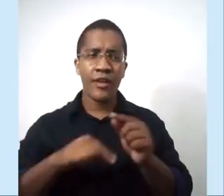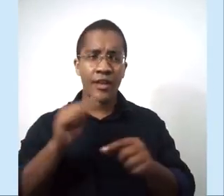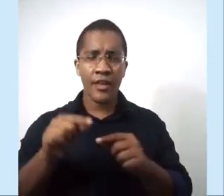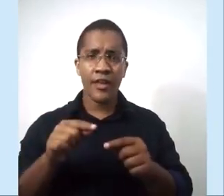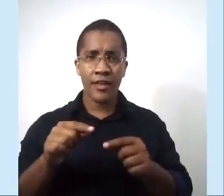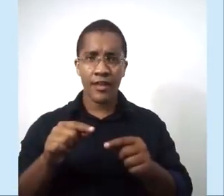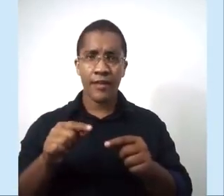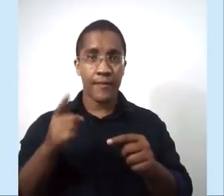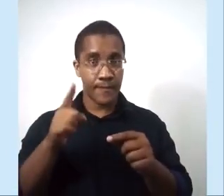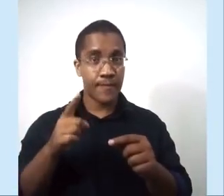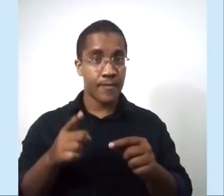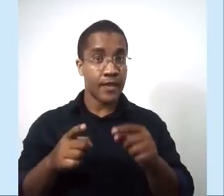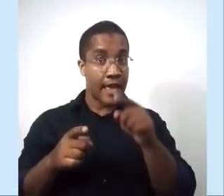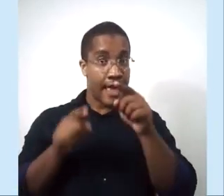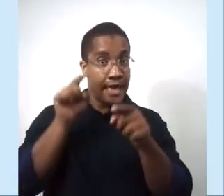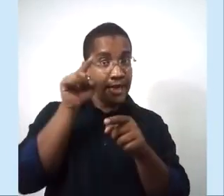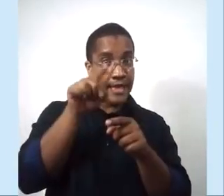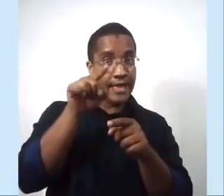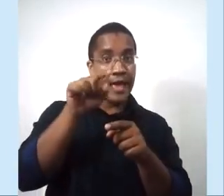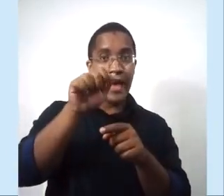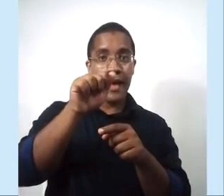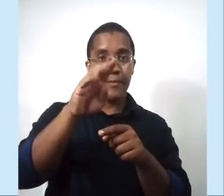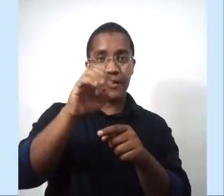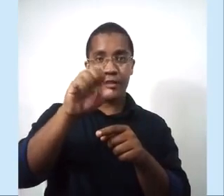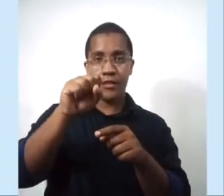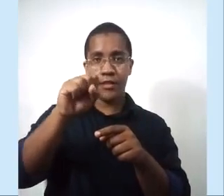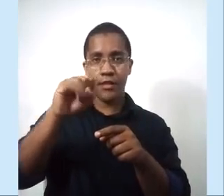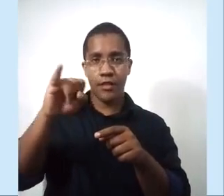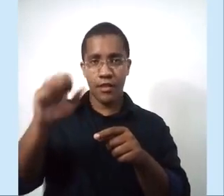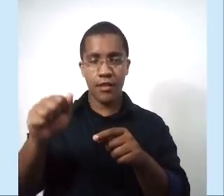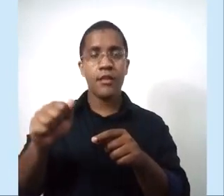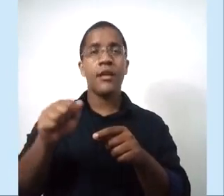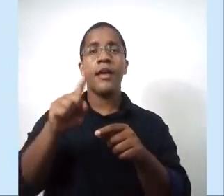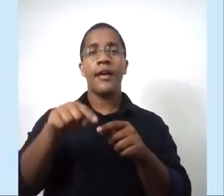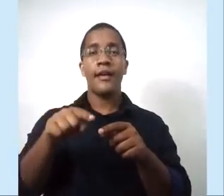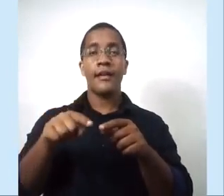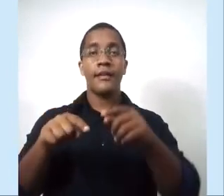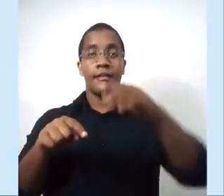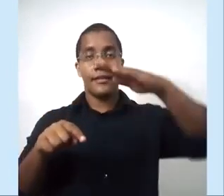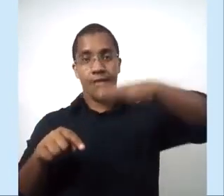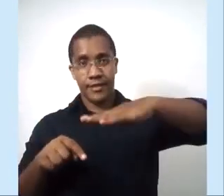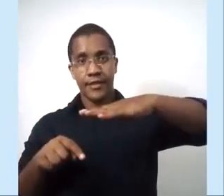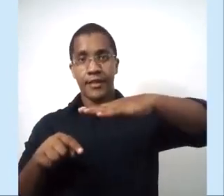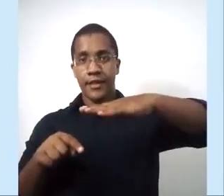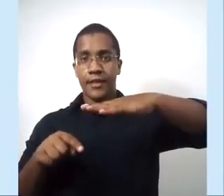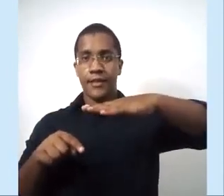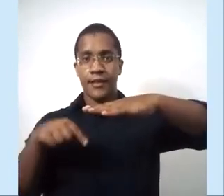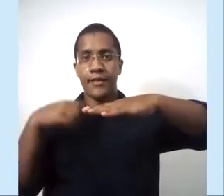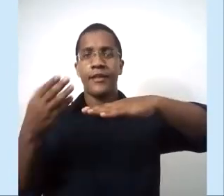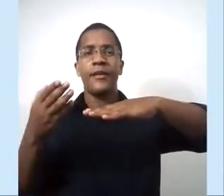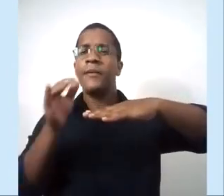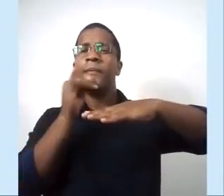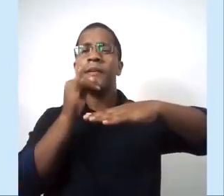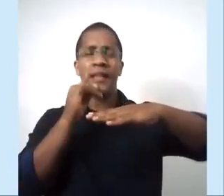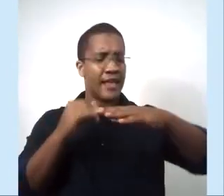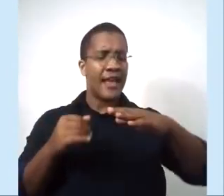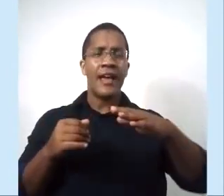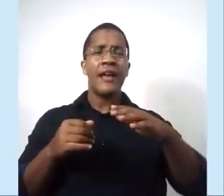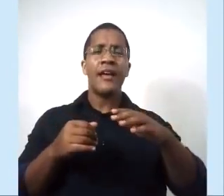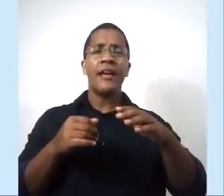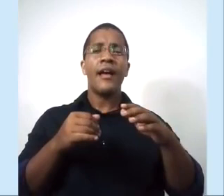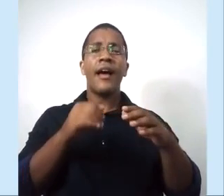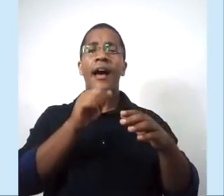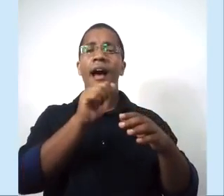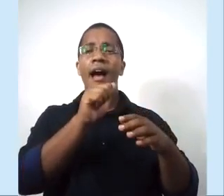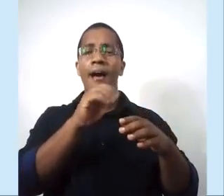deitado, ordenada, em pé. Então, ó, você olha no alfabeto das vogais. Quem vem primeiro? O A ou o O? Ah, o A